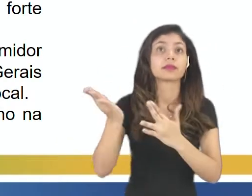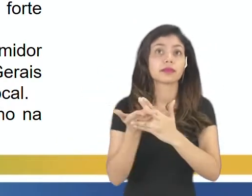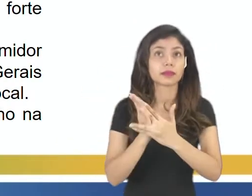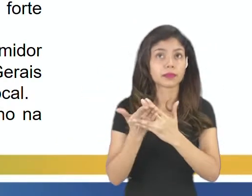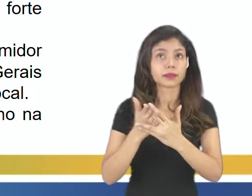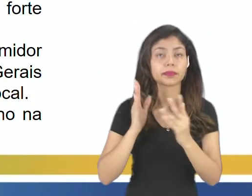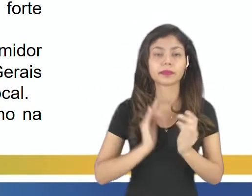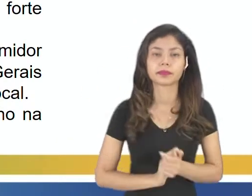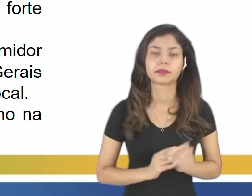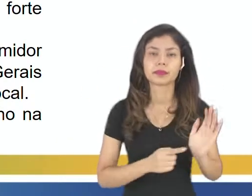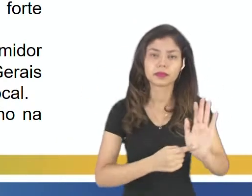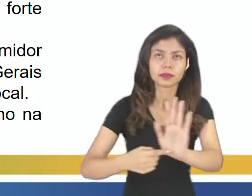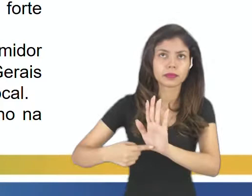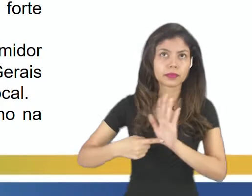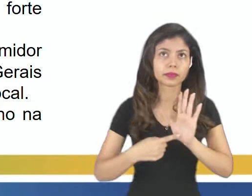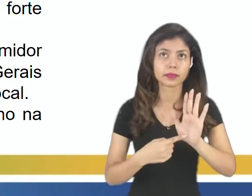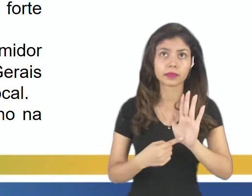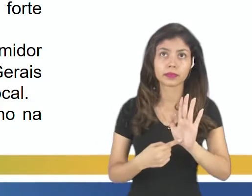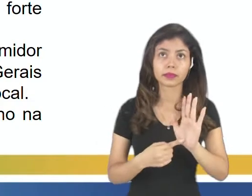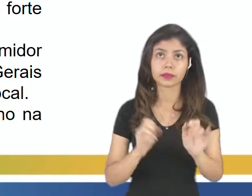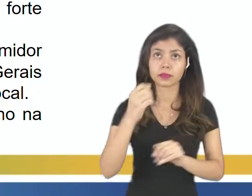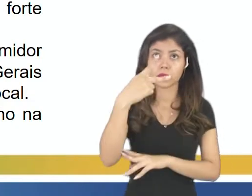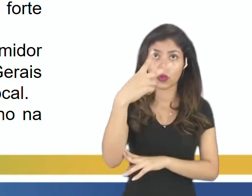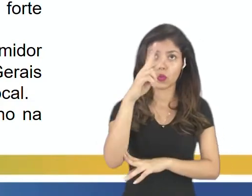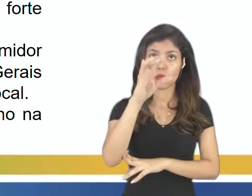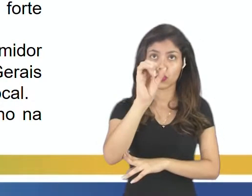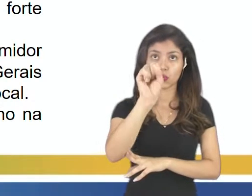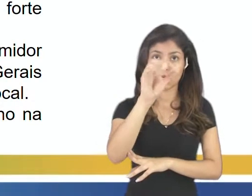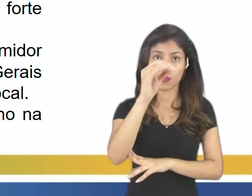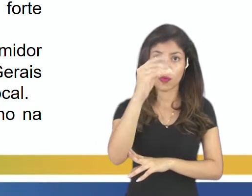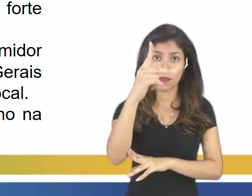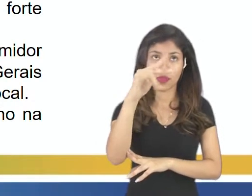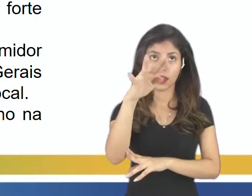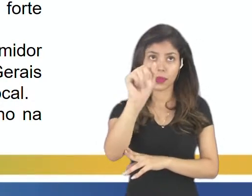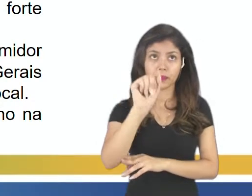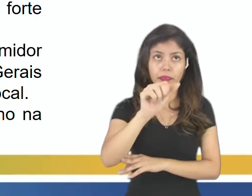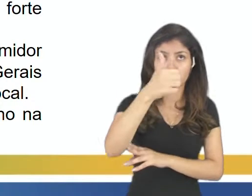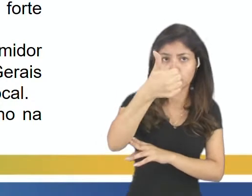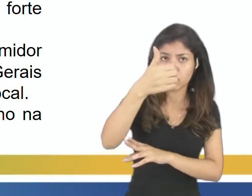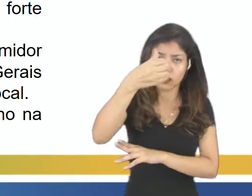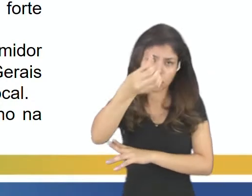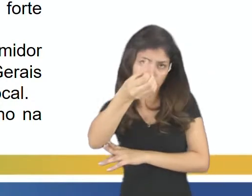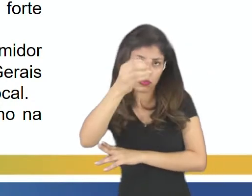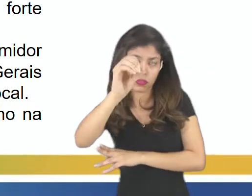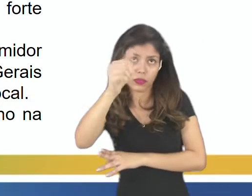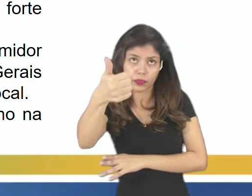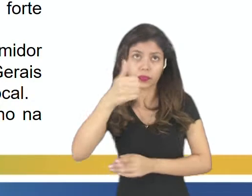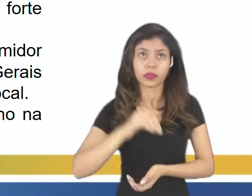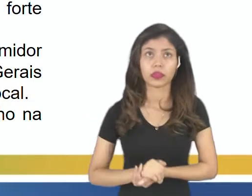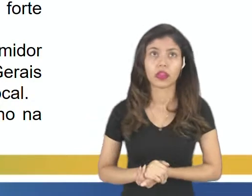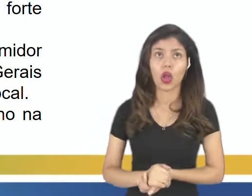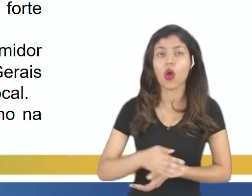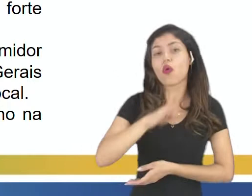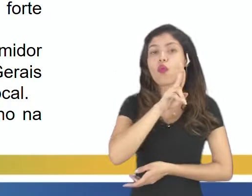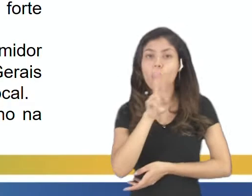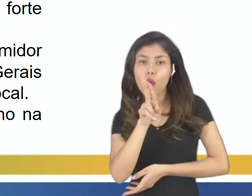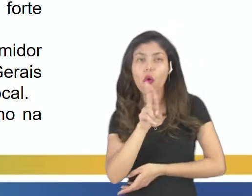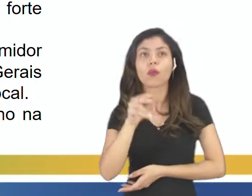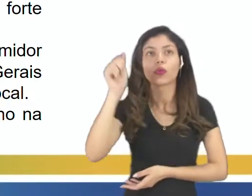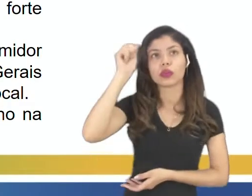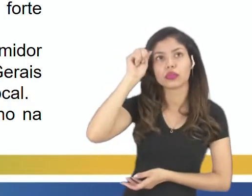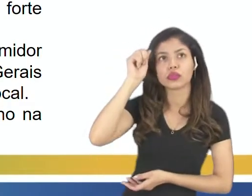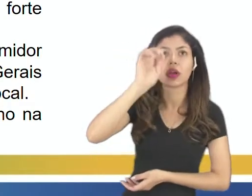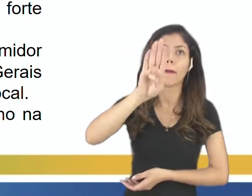do Barroco é a publicação da obra Prosopopeia, em 1601, de Bento Teixeira.